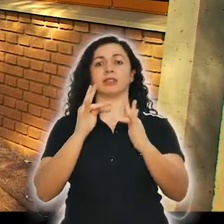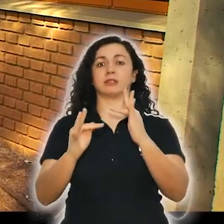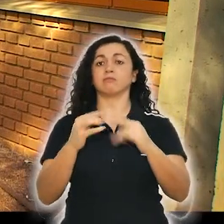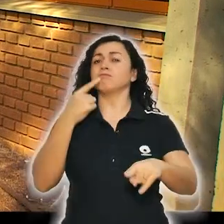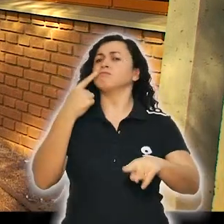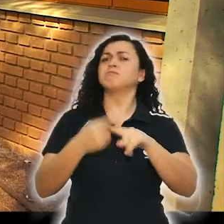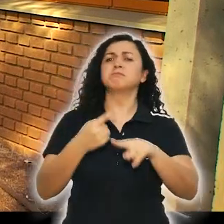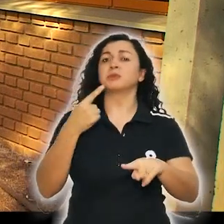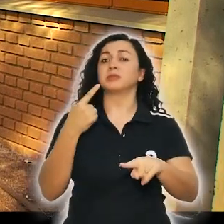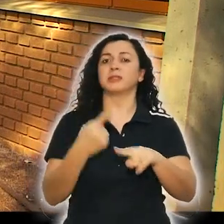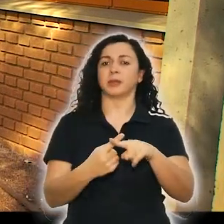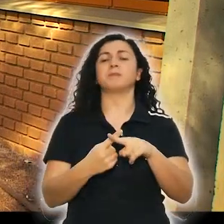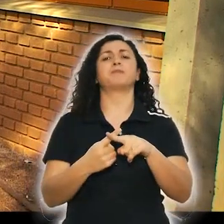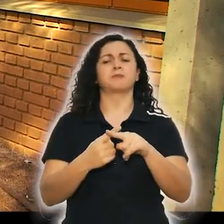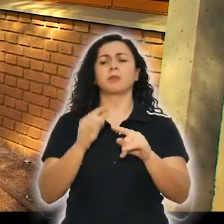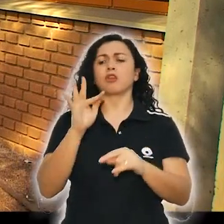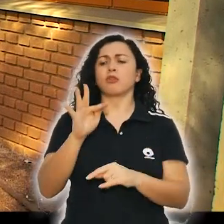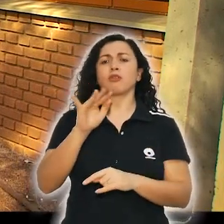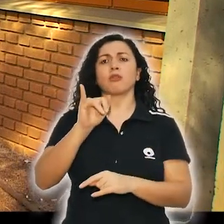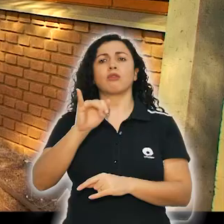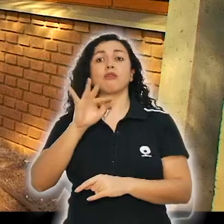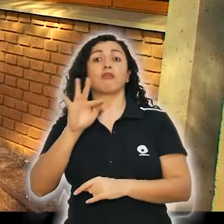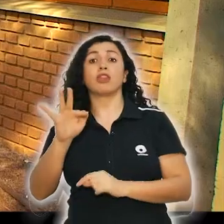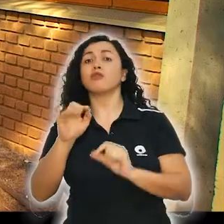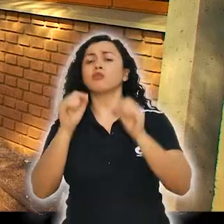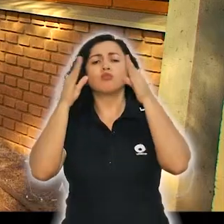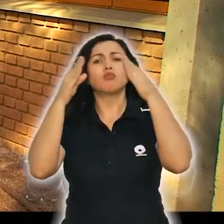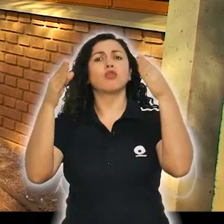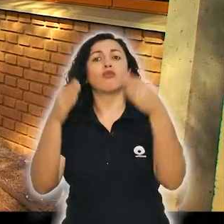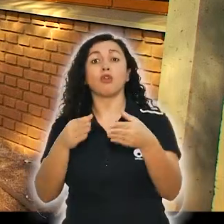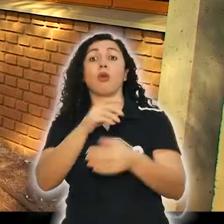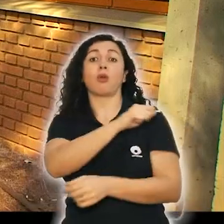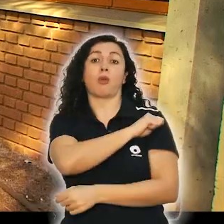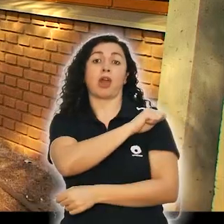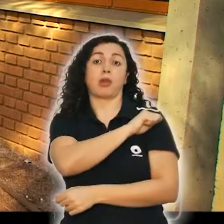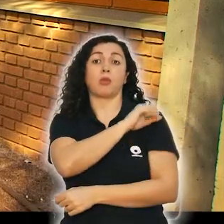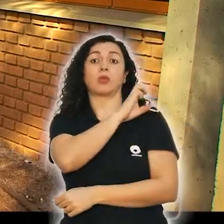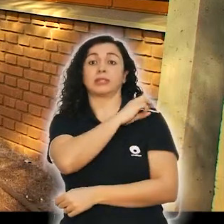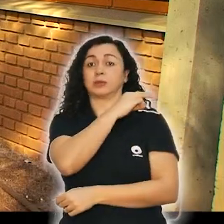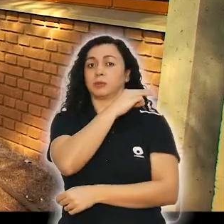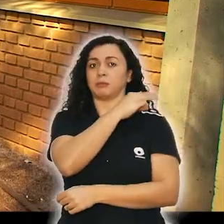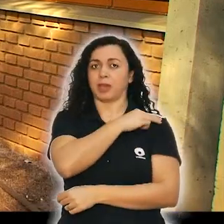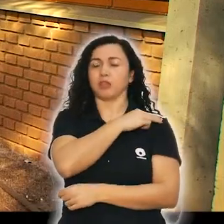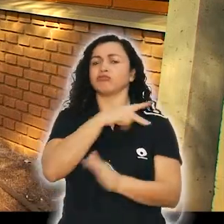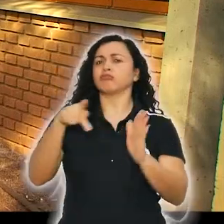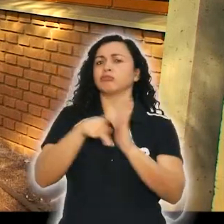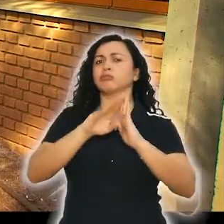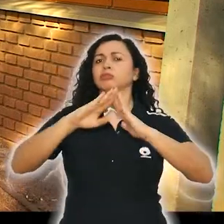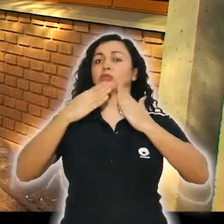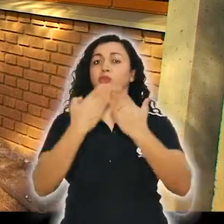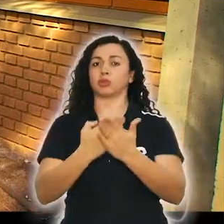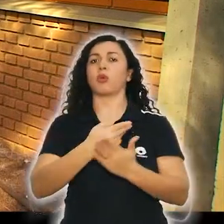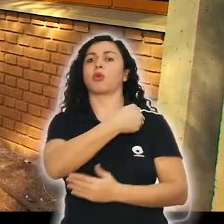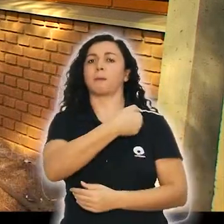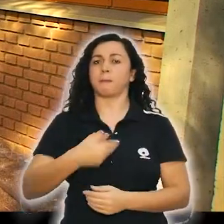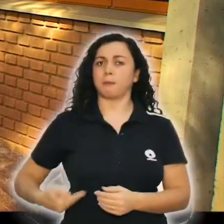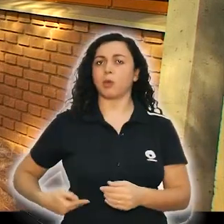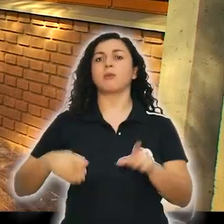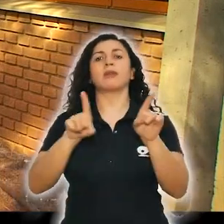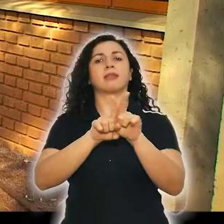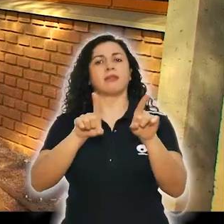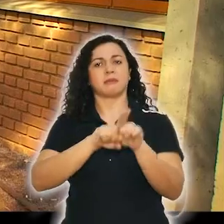Porque ele é dirigido a alunos de ensino médio, né? De escolas públicas, tanto públicas